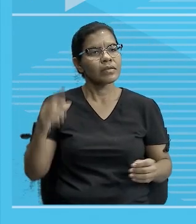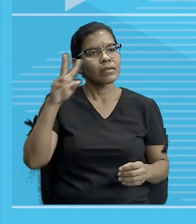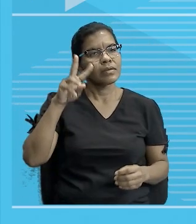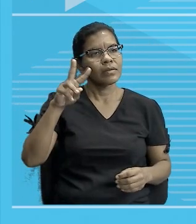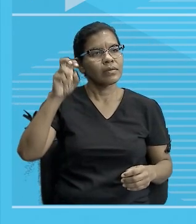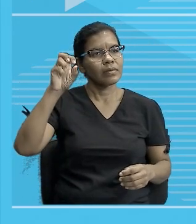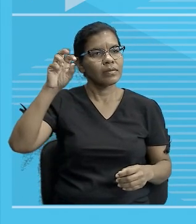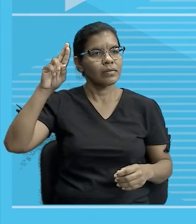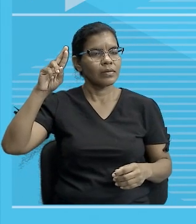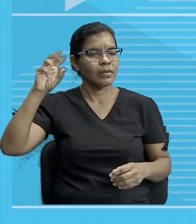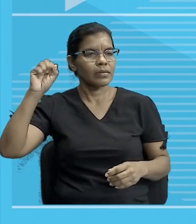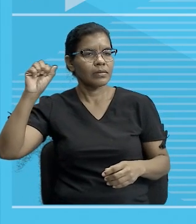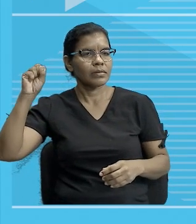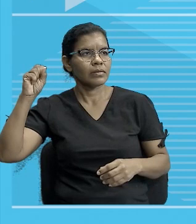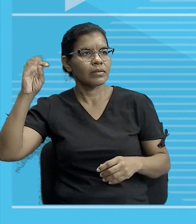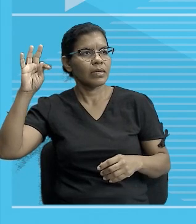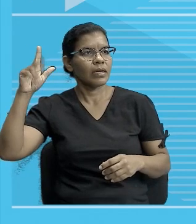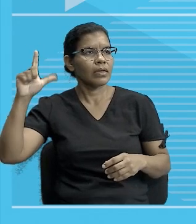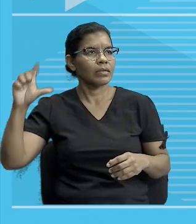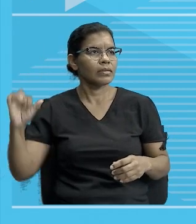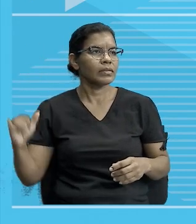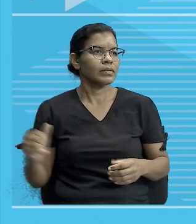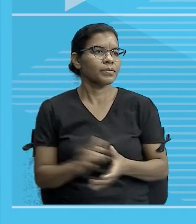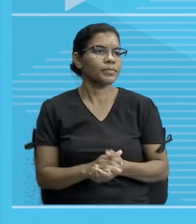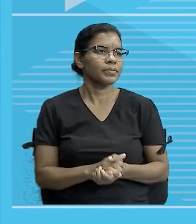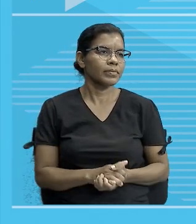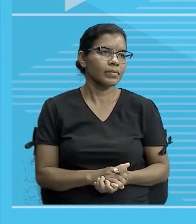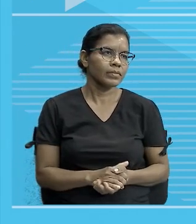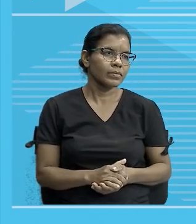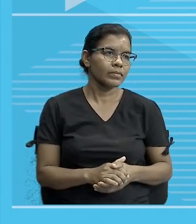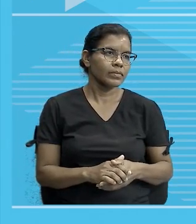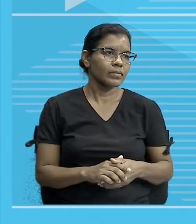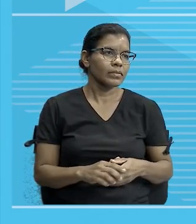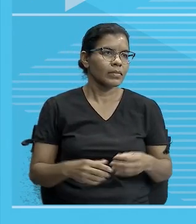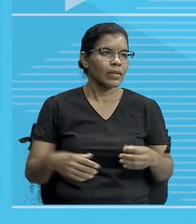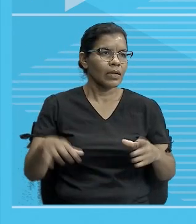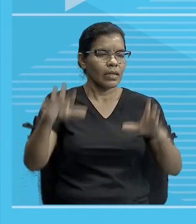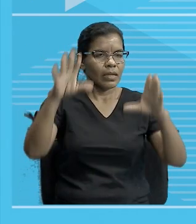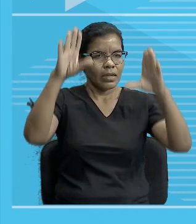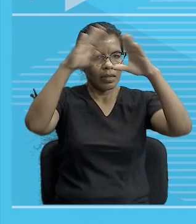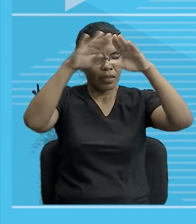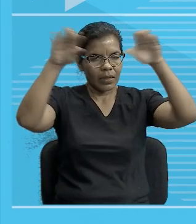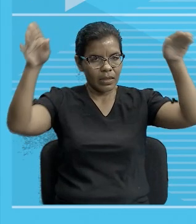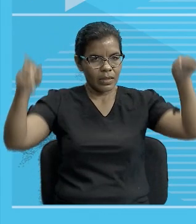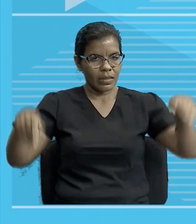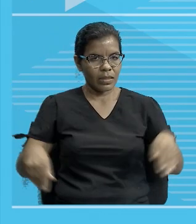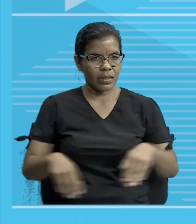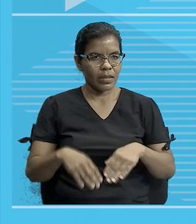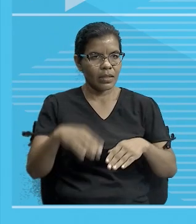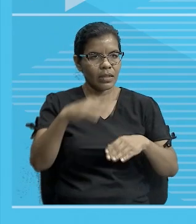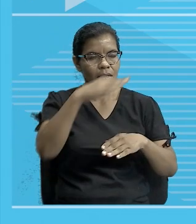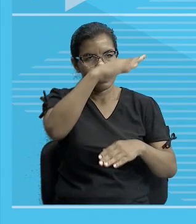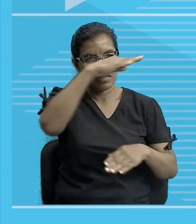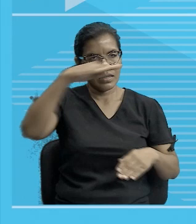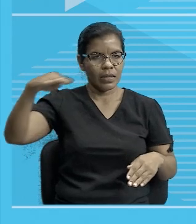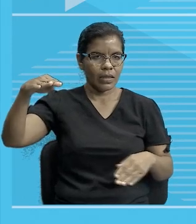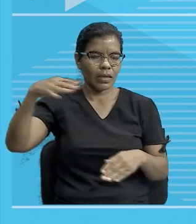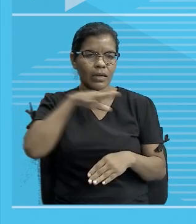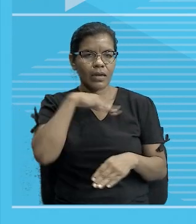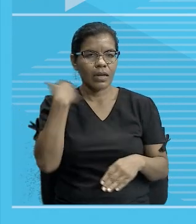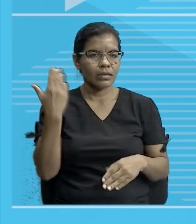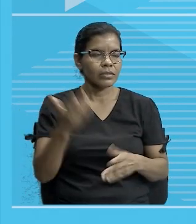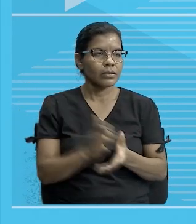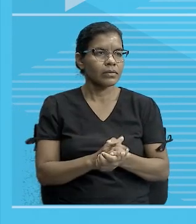corte. É, chique, né? Aqui está a guilhotina, o próprio rei vai ser guilhotinado.